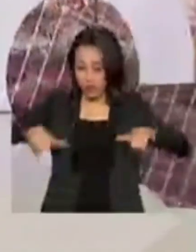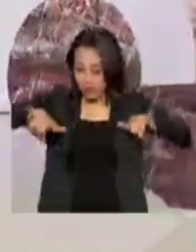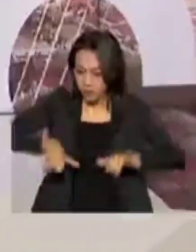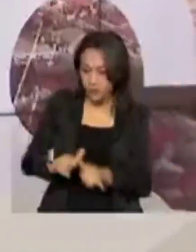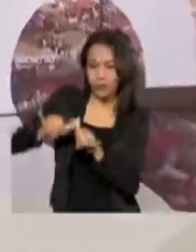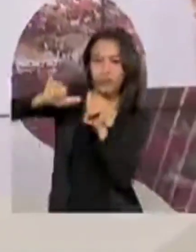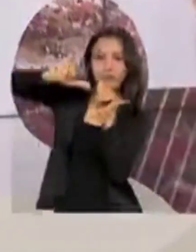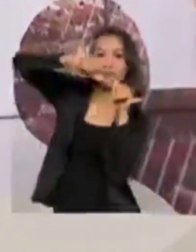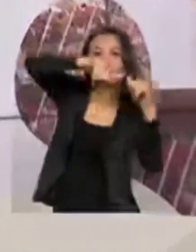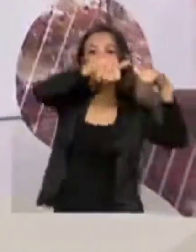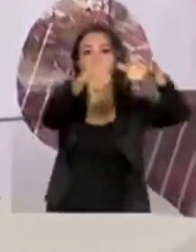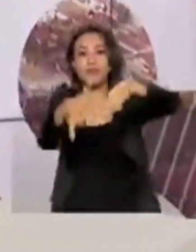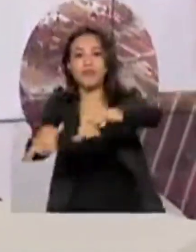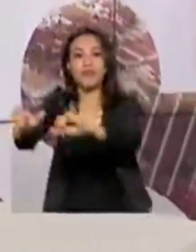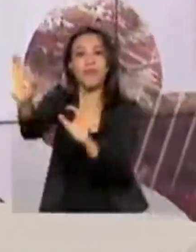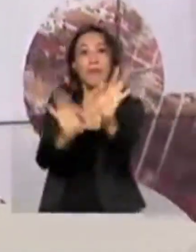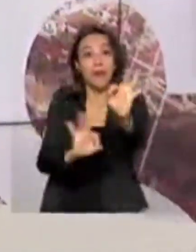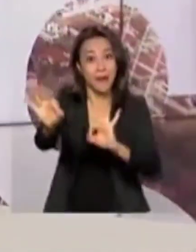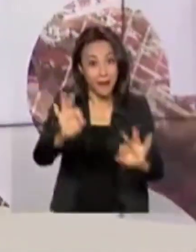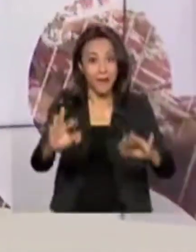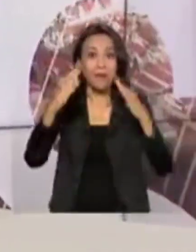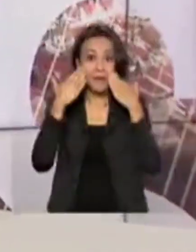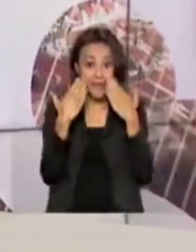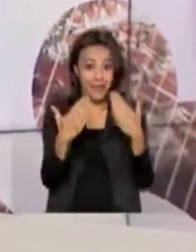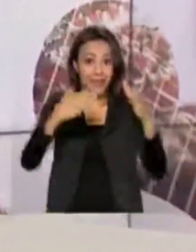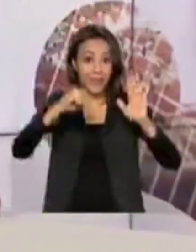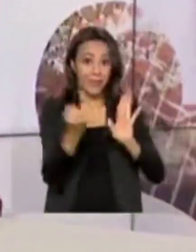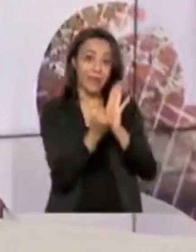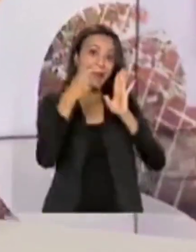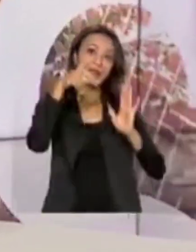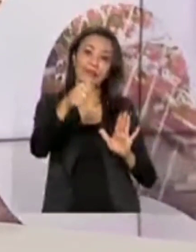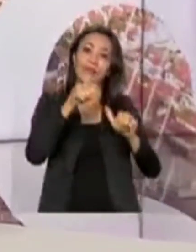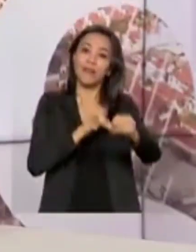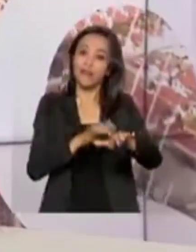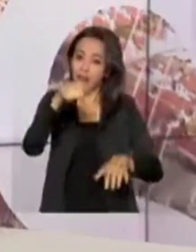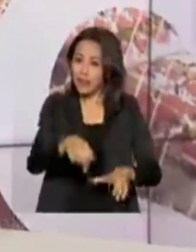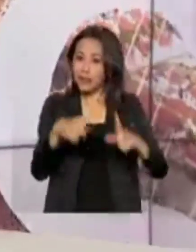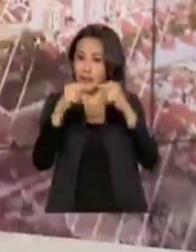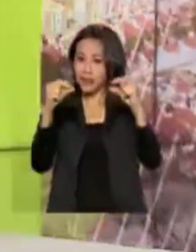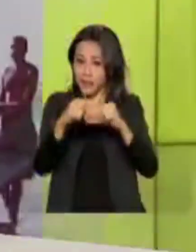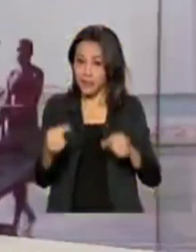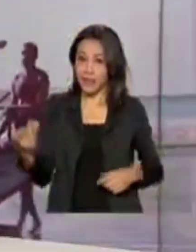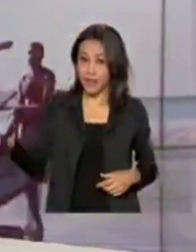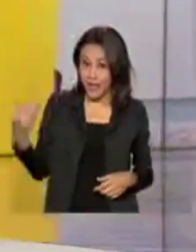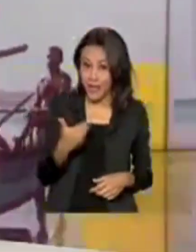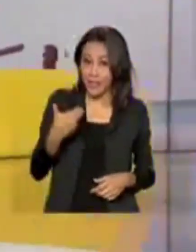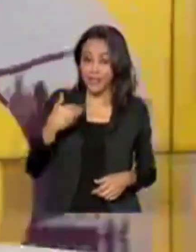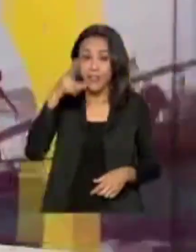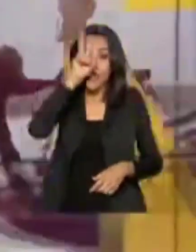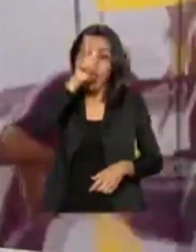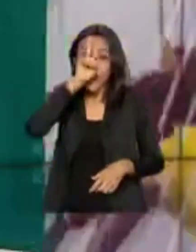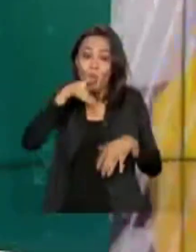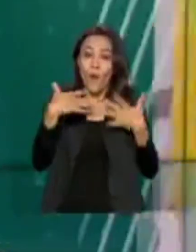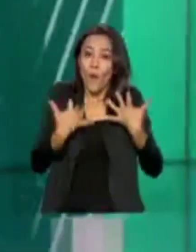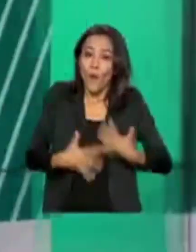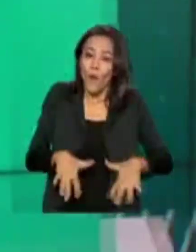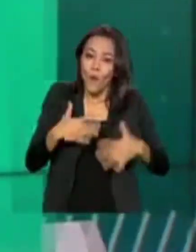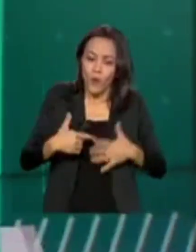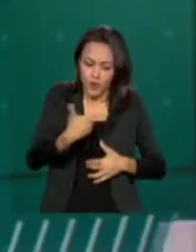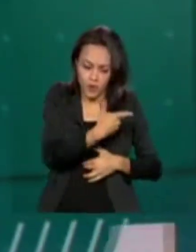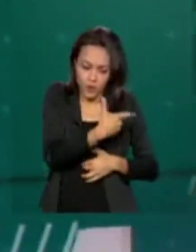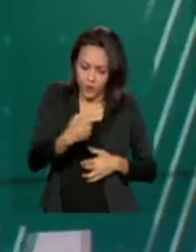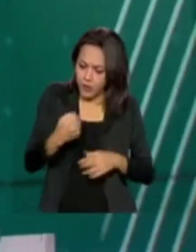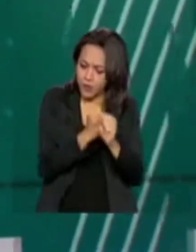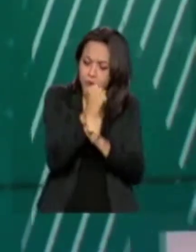uma apresentação para marcar o desfile de 7 de setembro aqui em Brasília. E esta edição será histórica. Além dos 200 anos